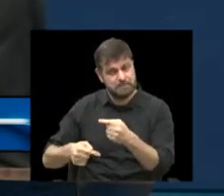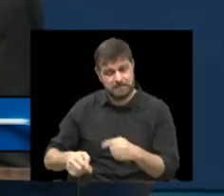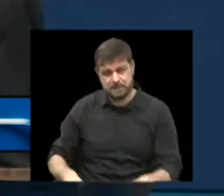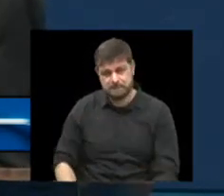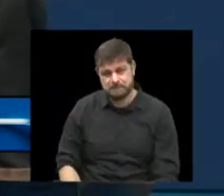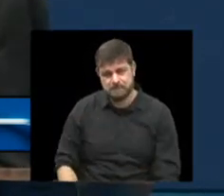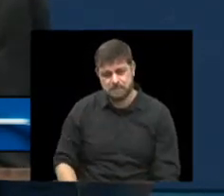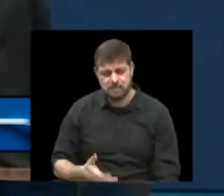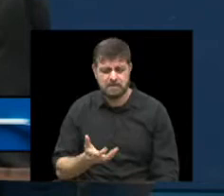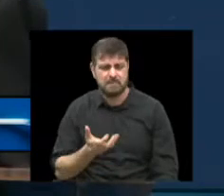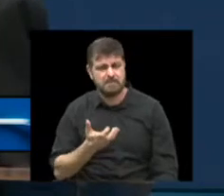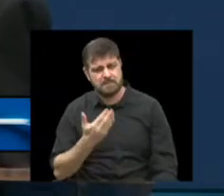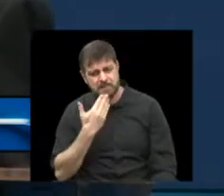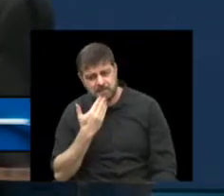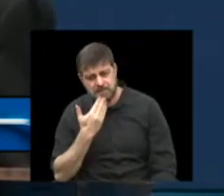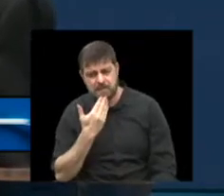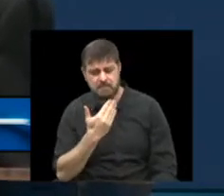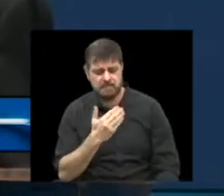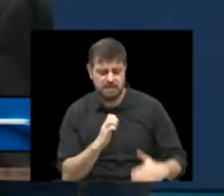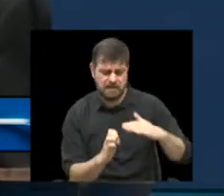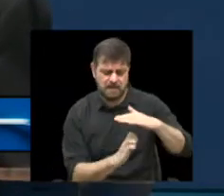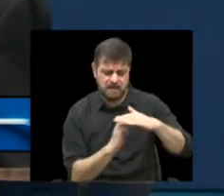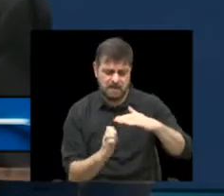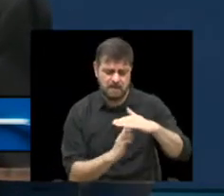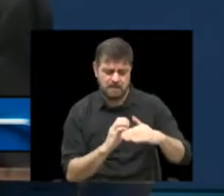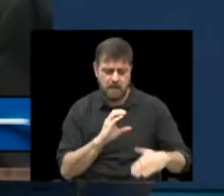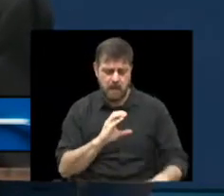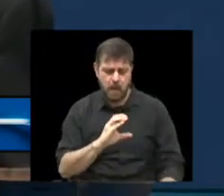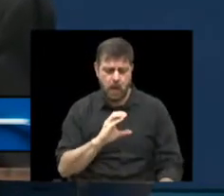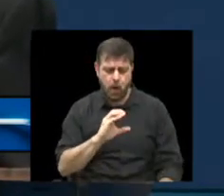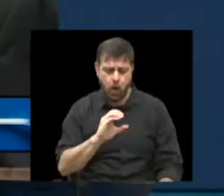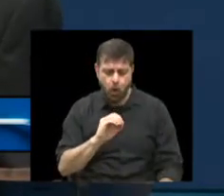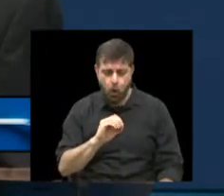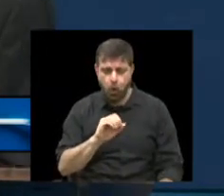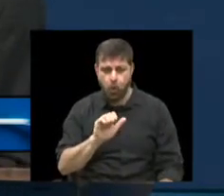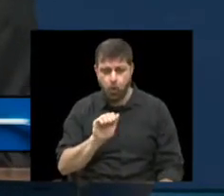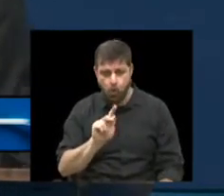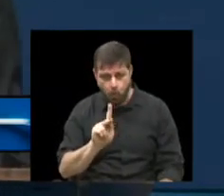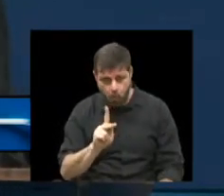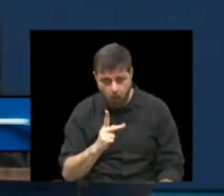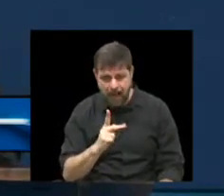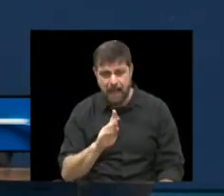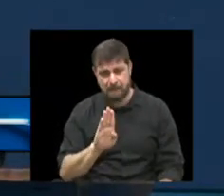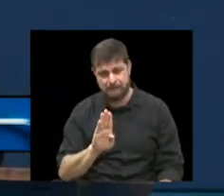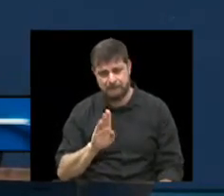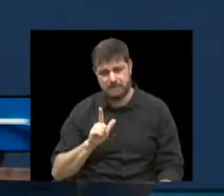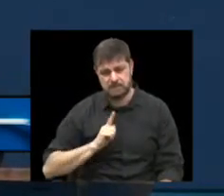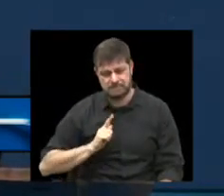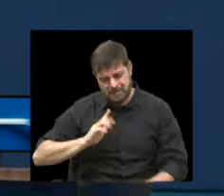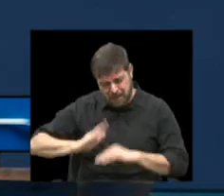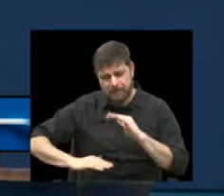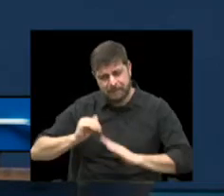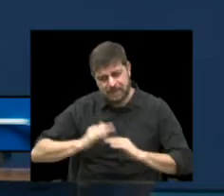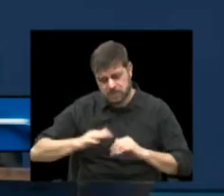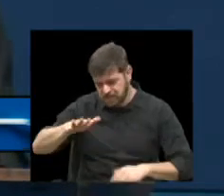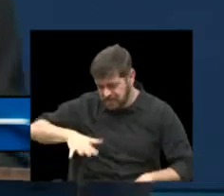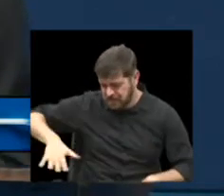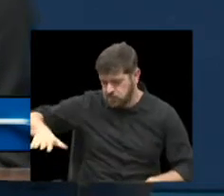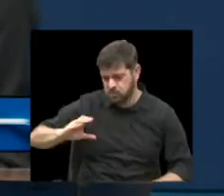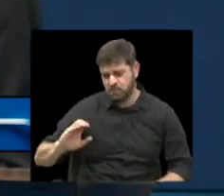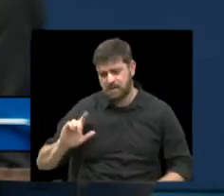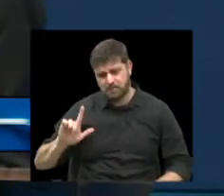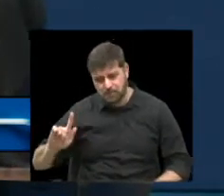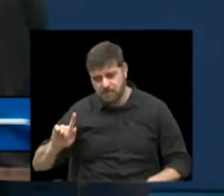eu gostaria que a Coab tomasse uma providência. Não só na região do Campo Grande, como na região do Ouro